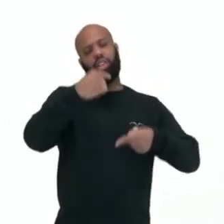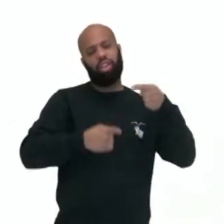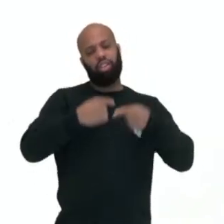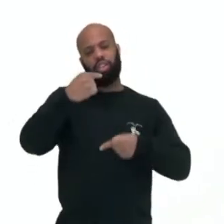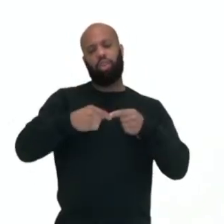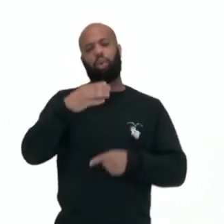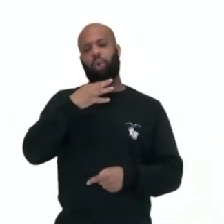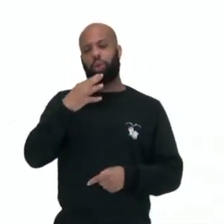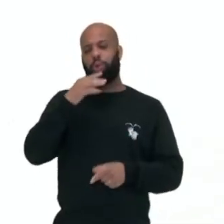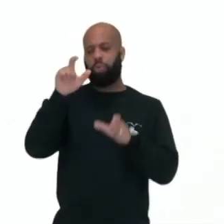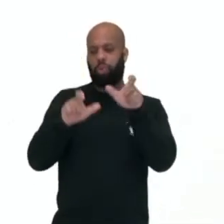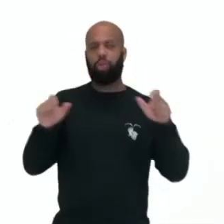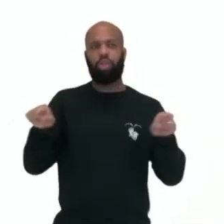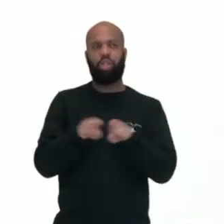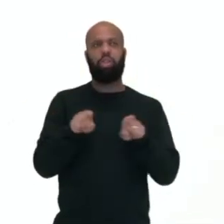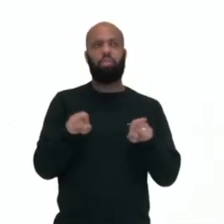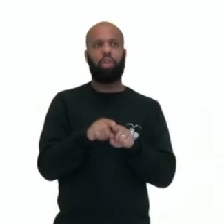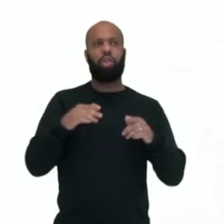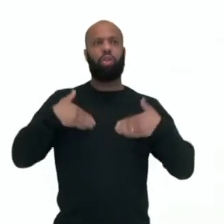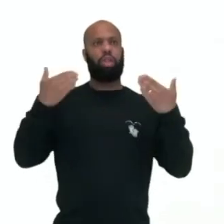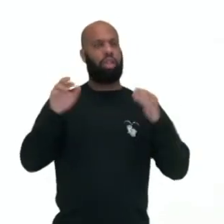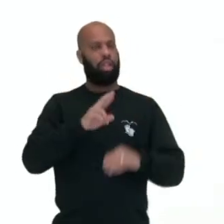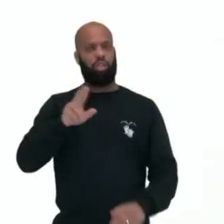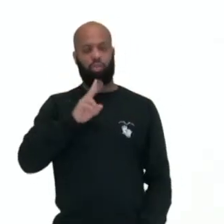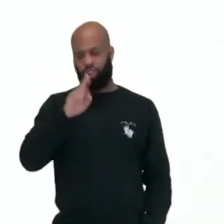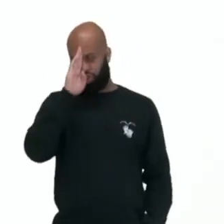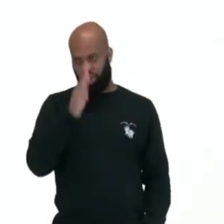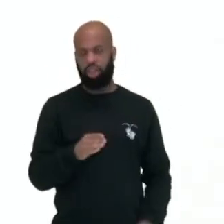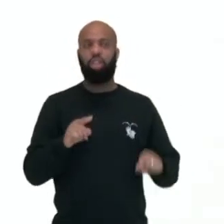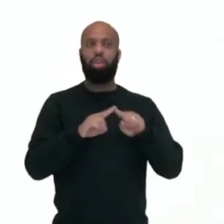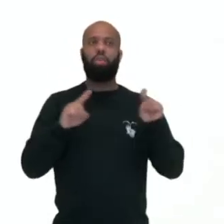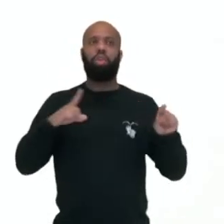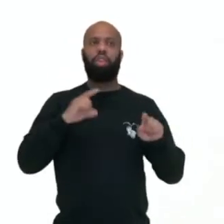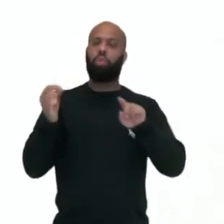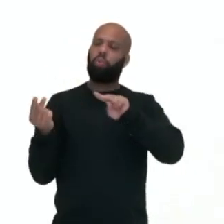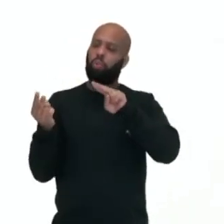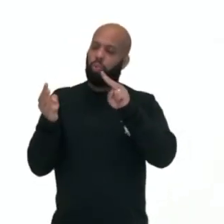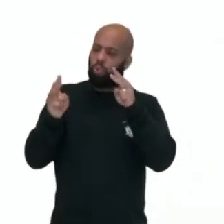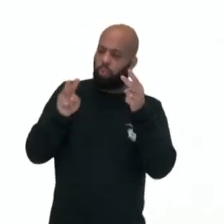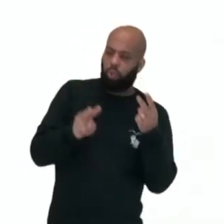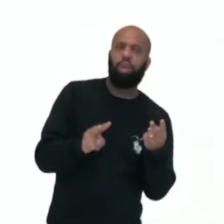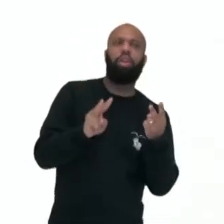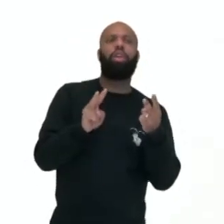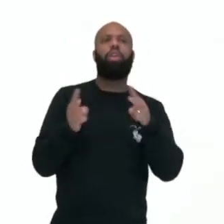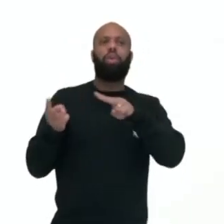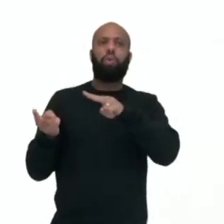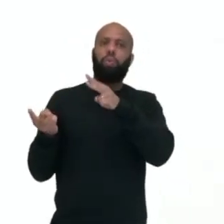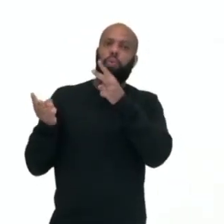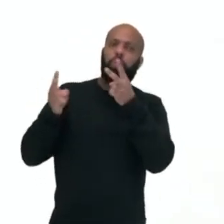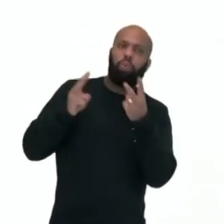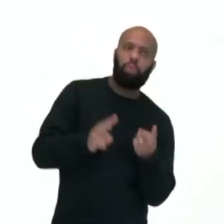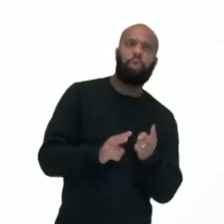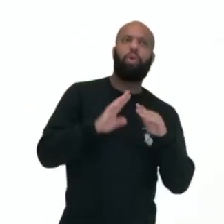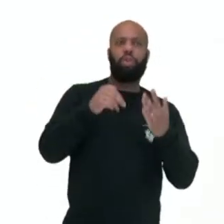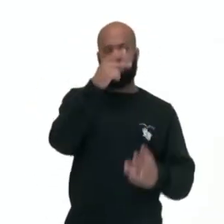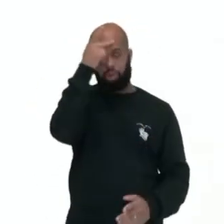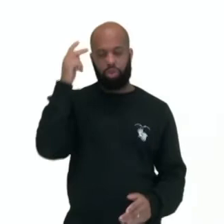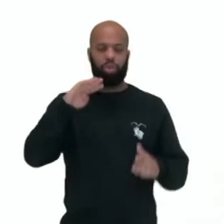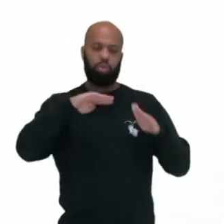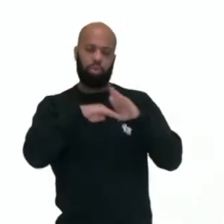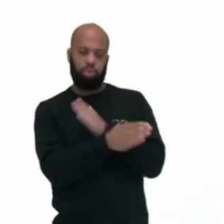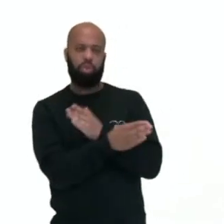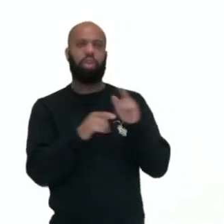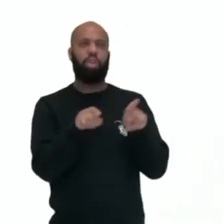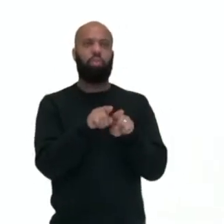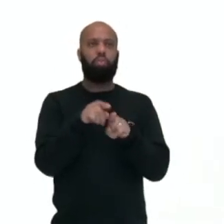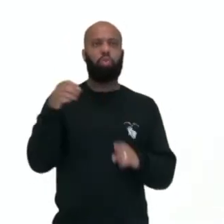conhecimento das pessoas, não foi algo de surpresa do dia para a noite. Houve uma transição monetária, inclusive, para as pessoas se acostumarem